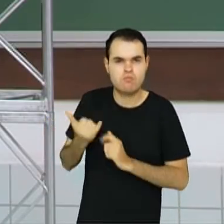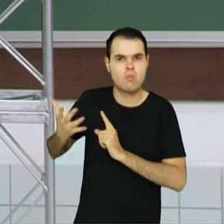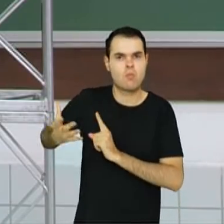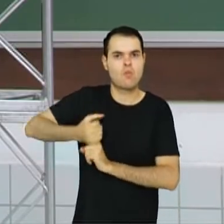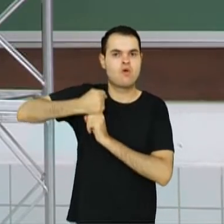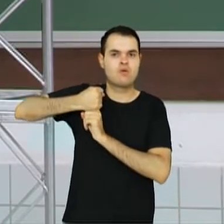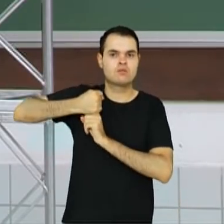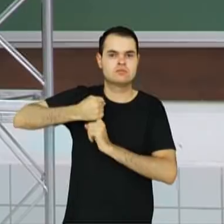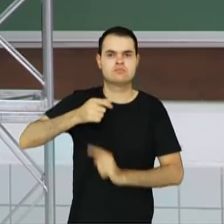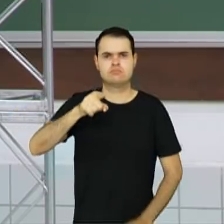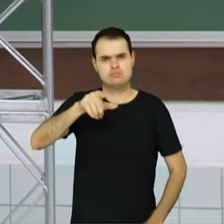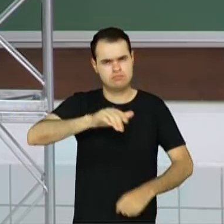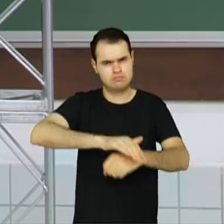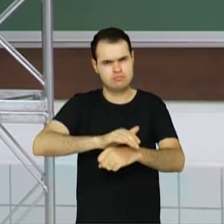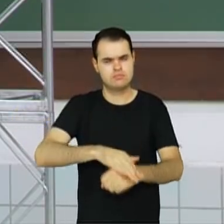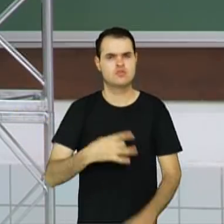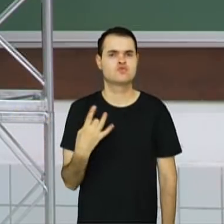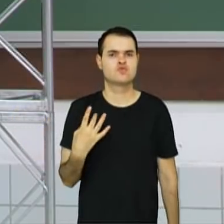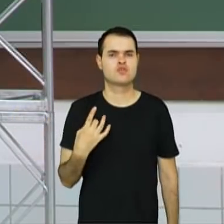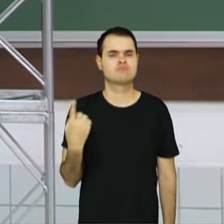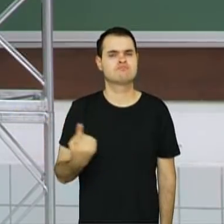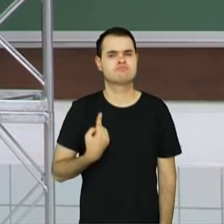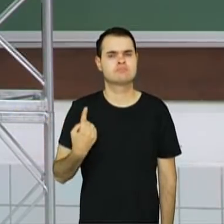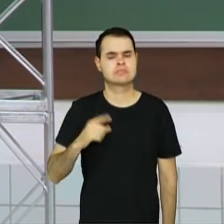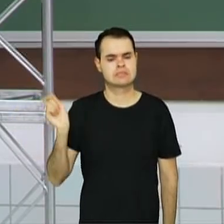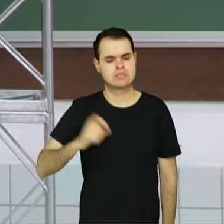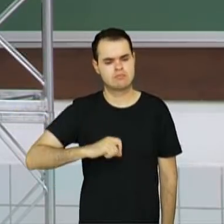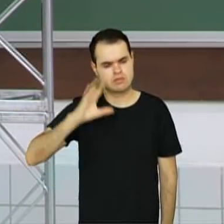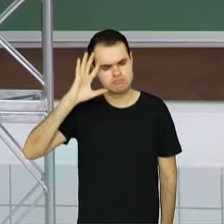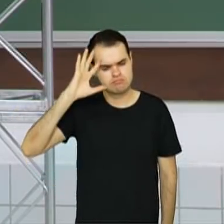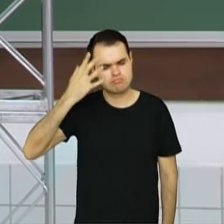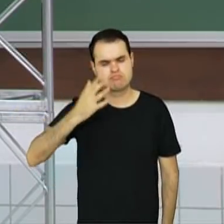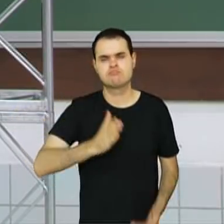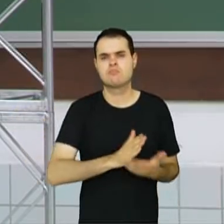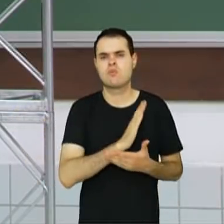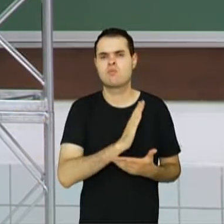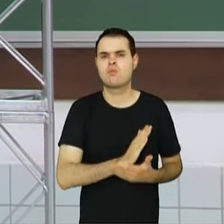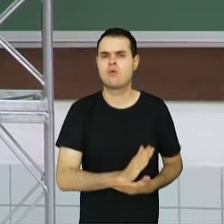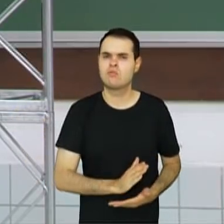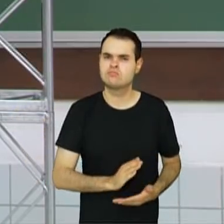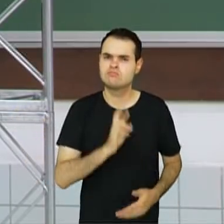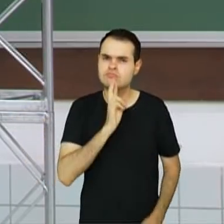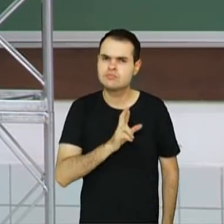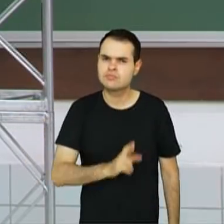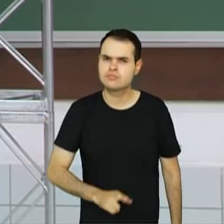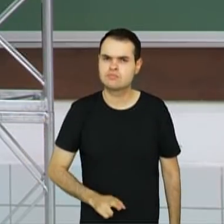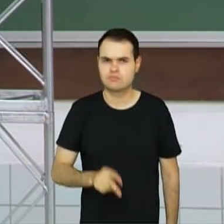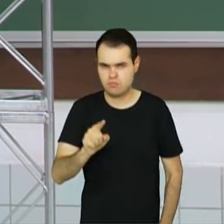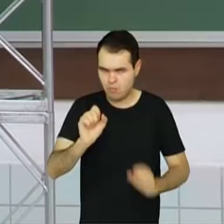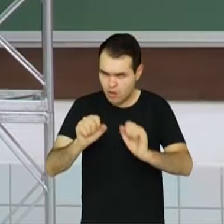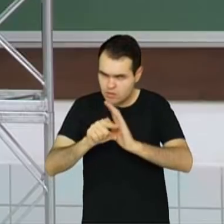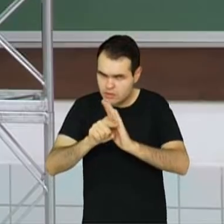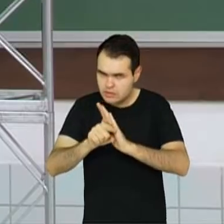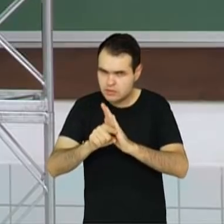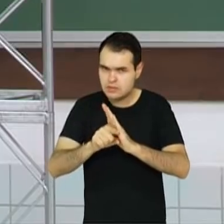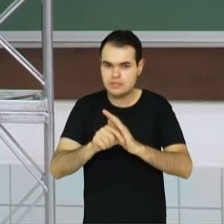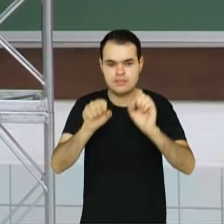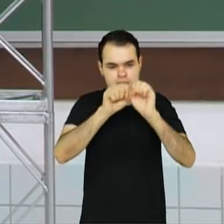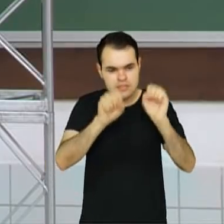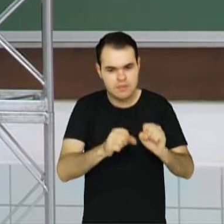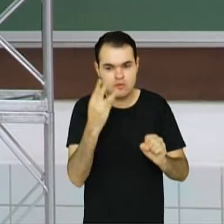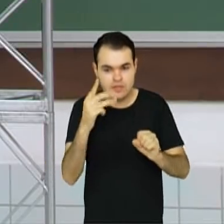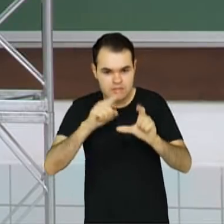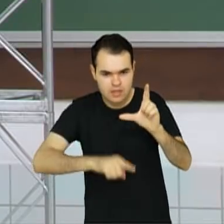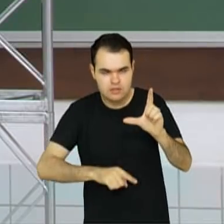sistema sozinho. Tá? Então você pode aí pensar, pesquisar depois um sistema com 3 incógnitas, com 4 incógnitas